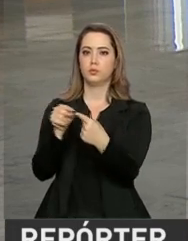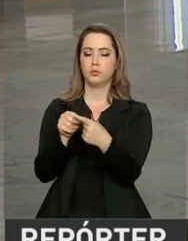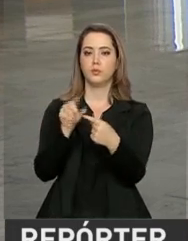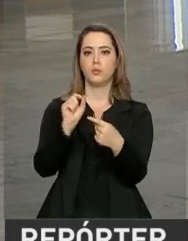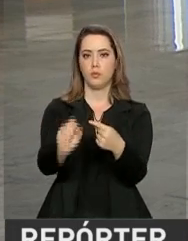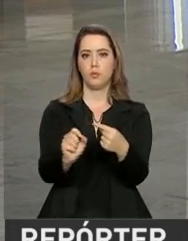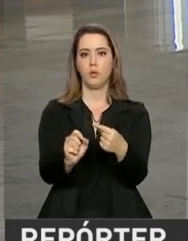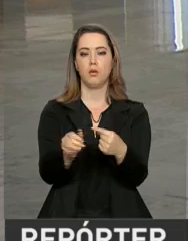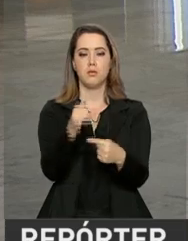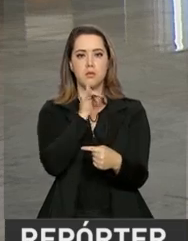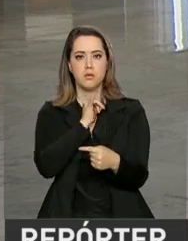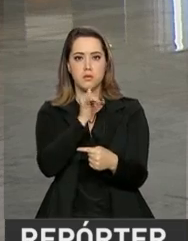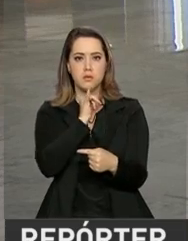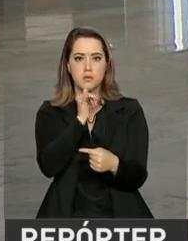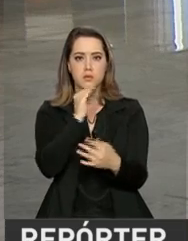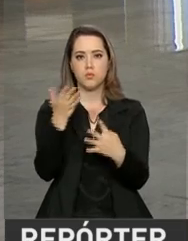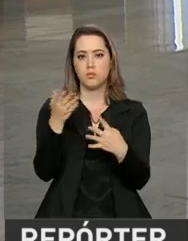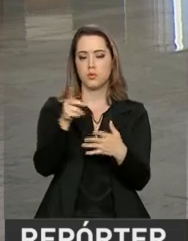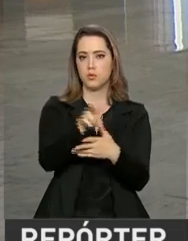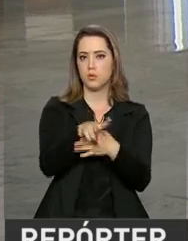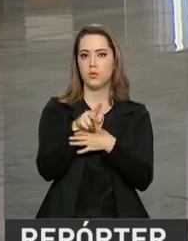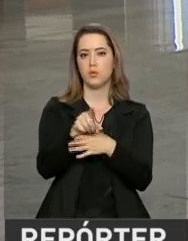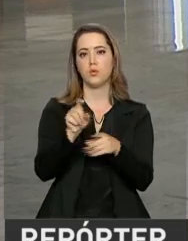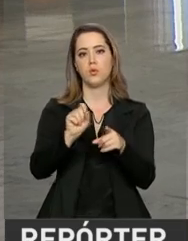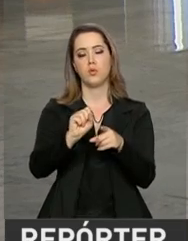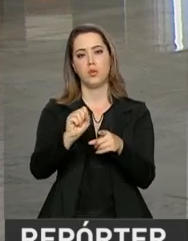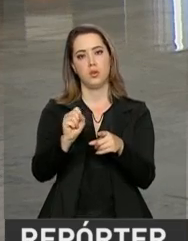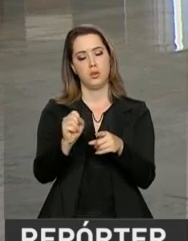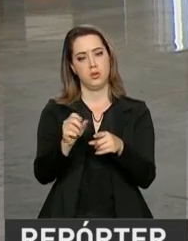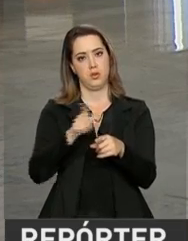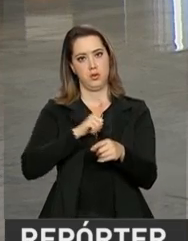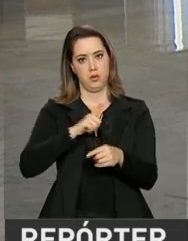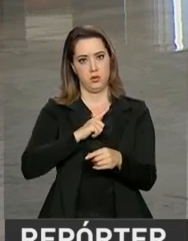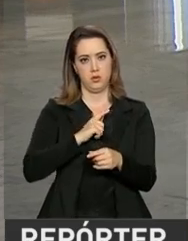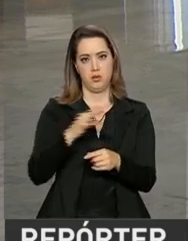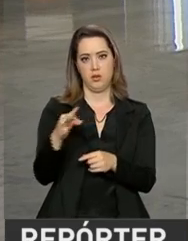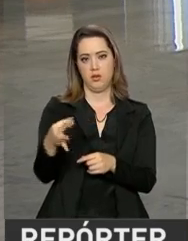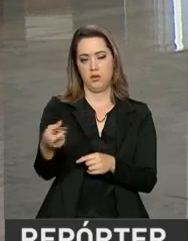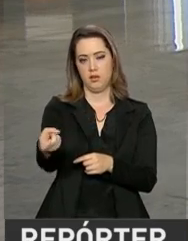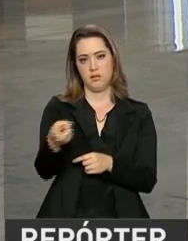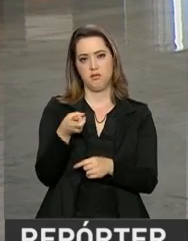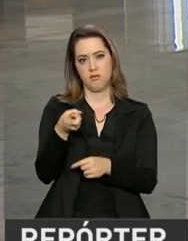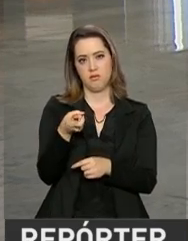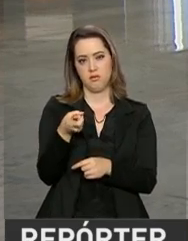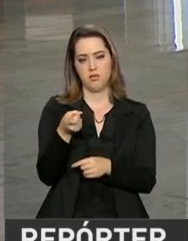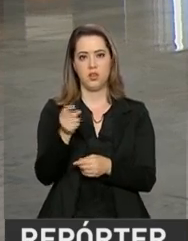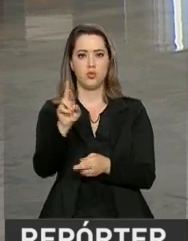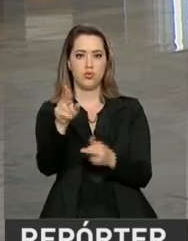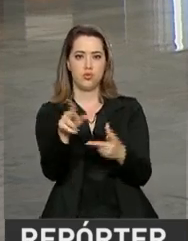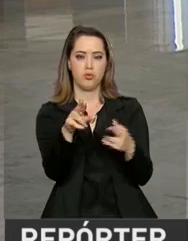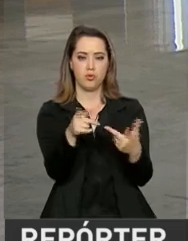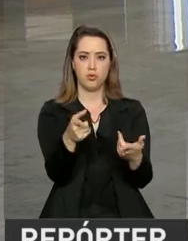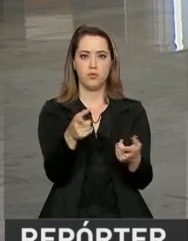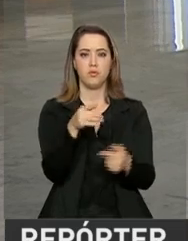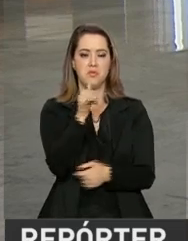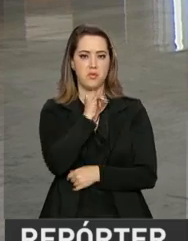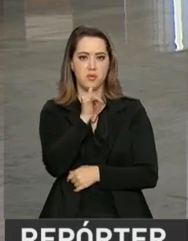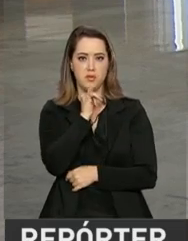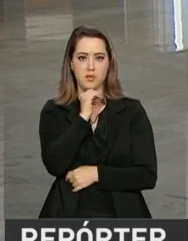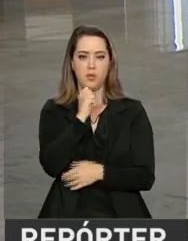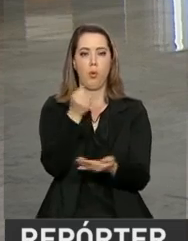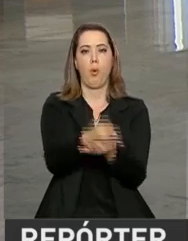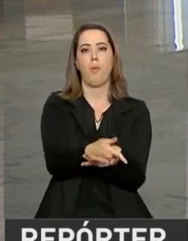dos empréstimos e financiamentos subsidiados ou com taxas reguladas como no caso por exemplo das operações para compra da casa